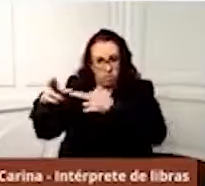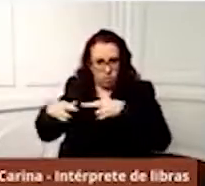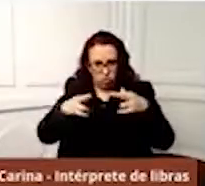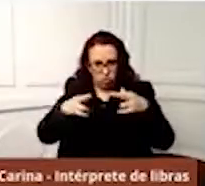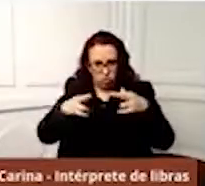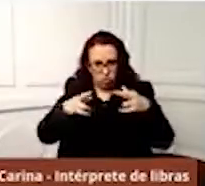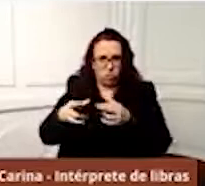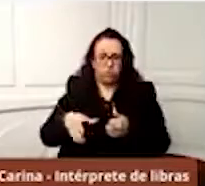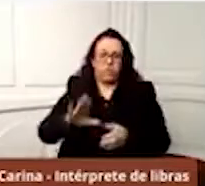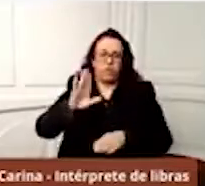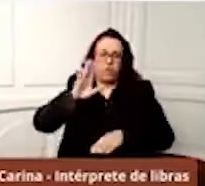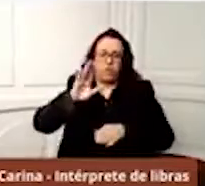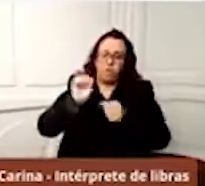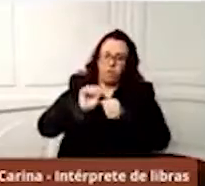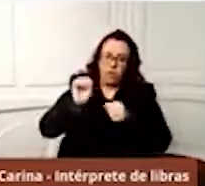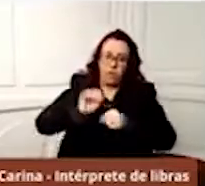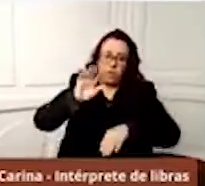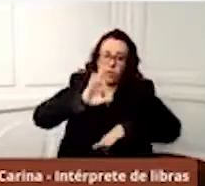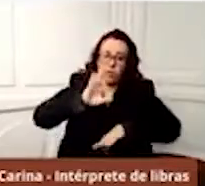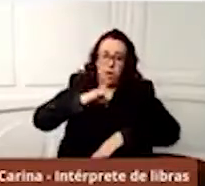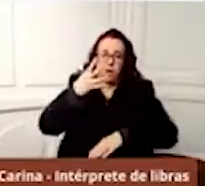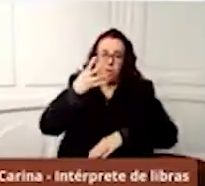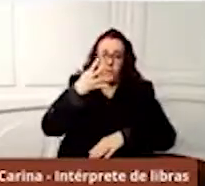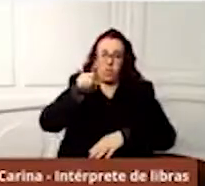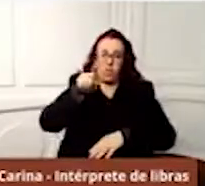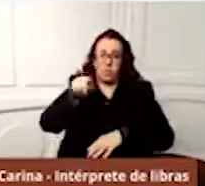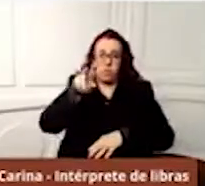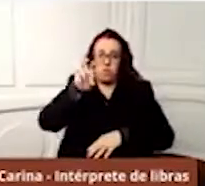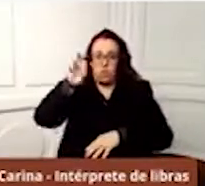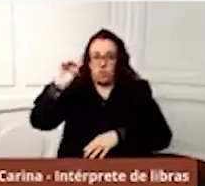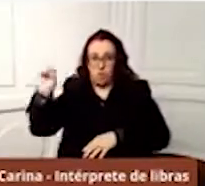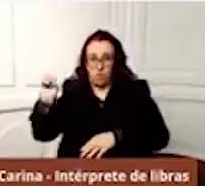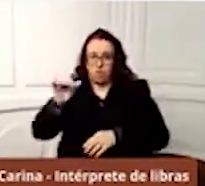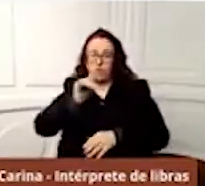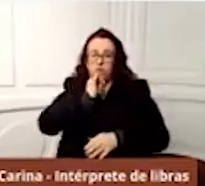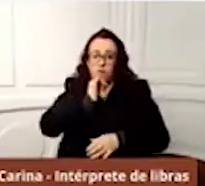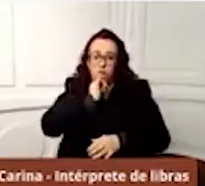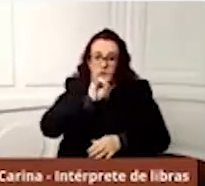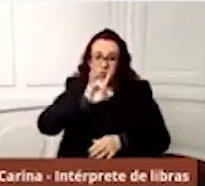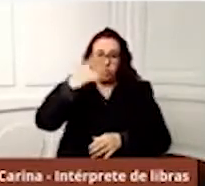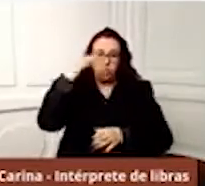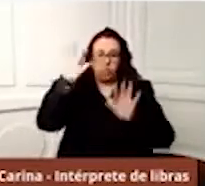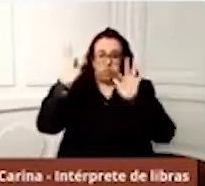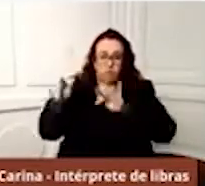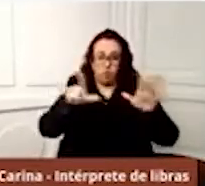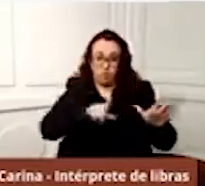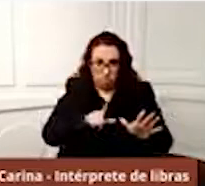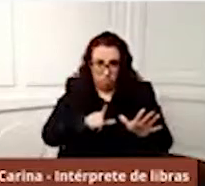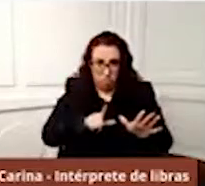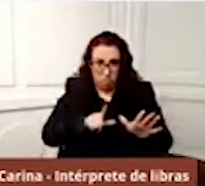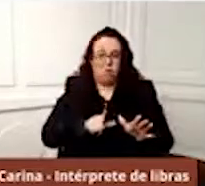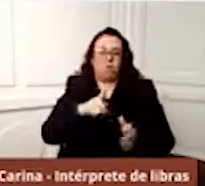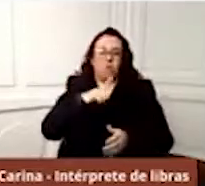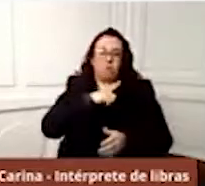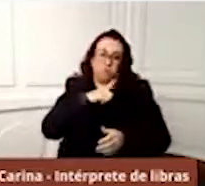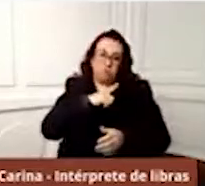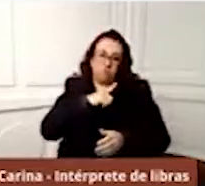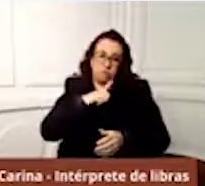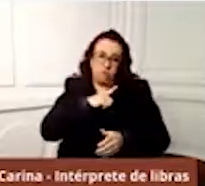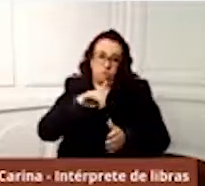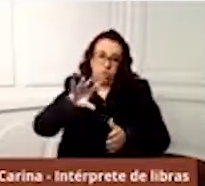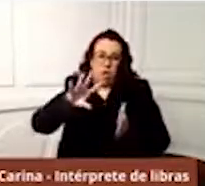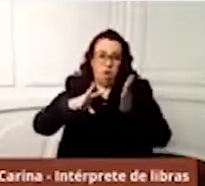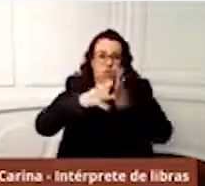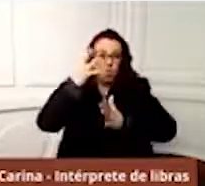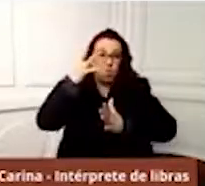mais 4.500 testes no último final de semana. Nós temos a 4ª rodada, portanto, a